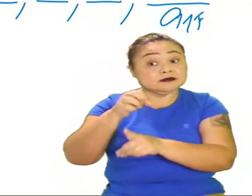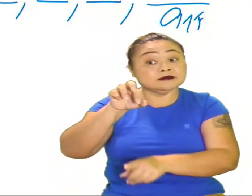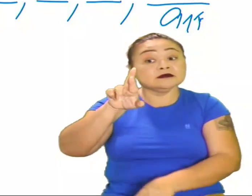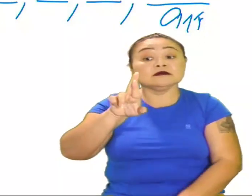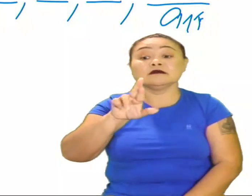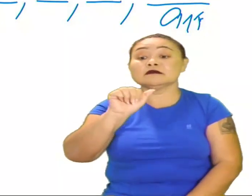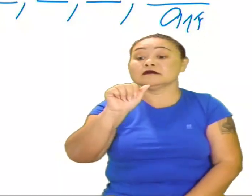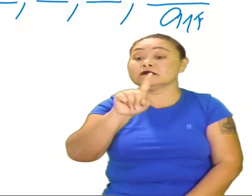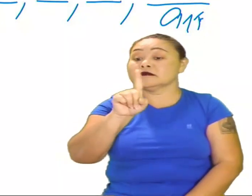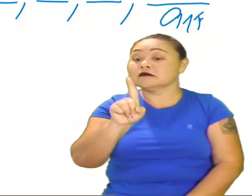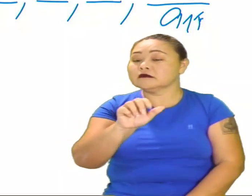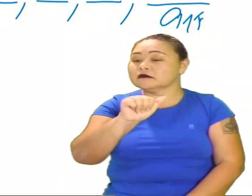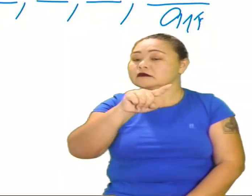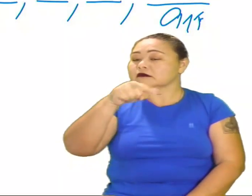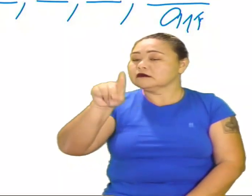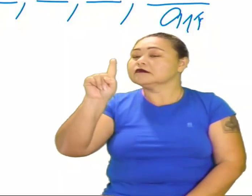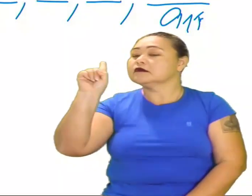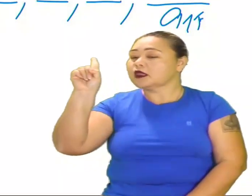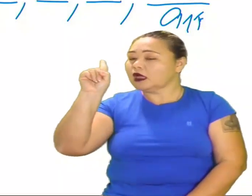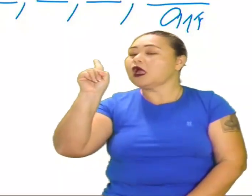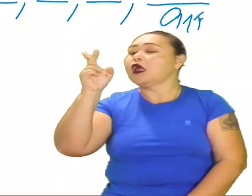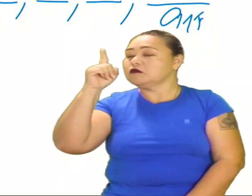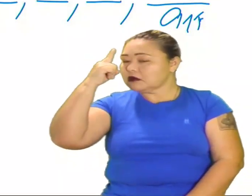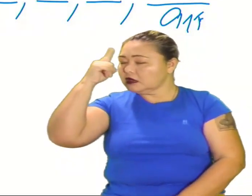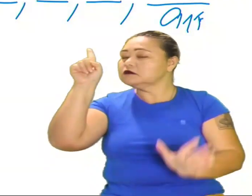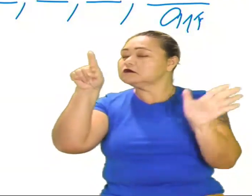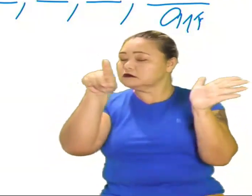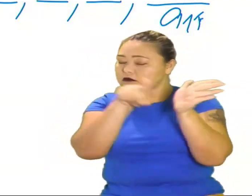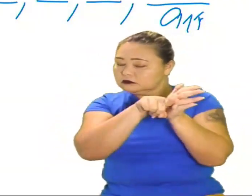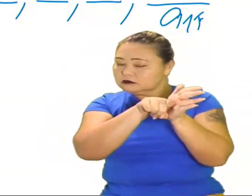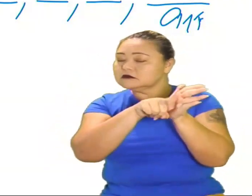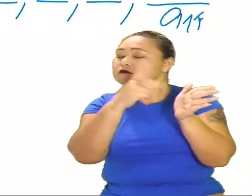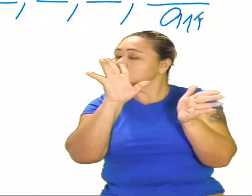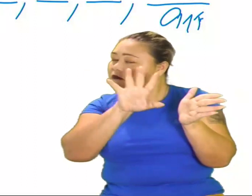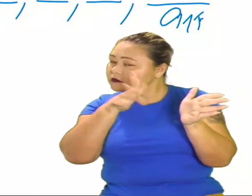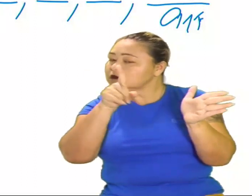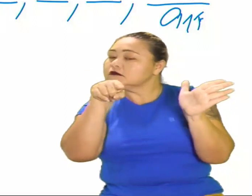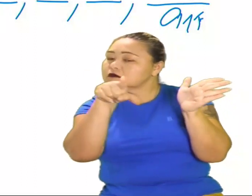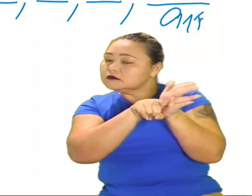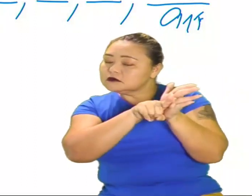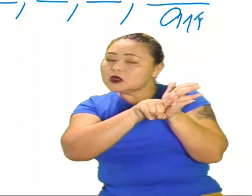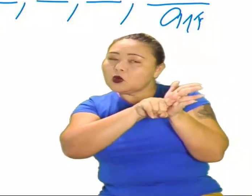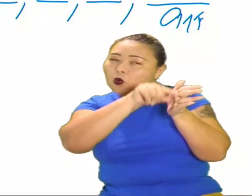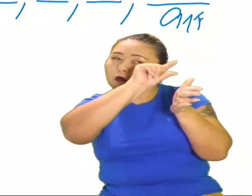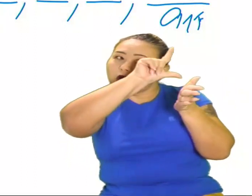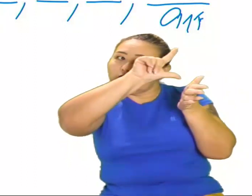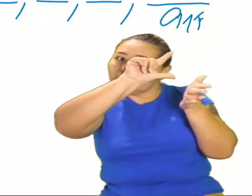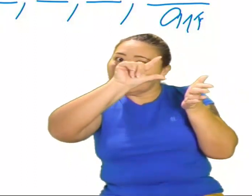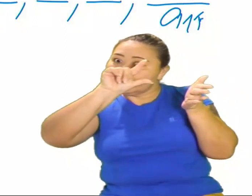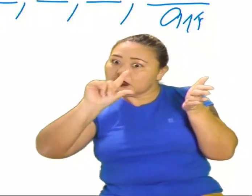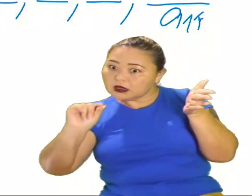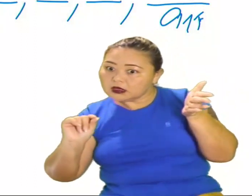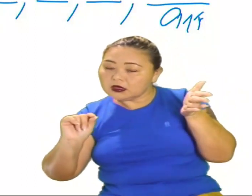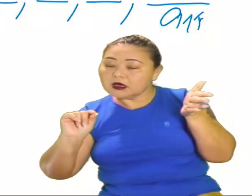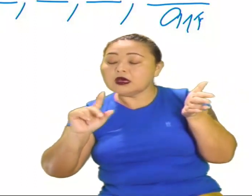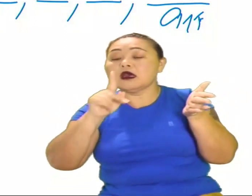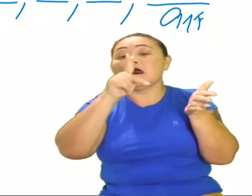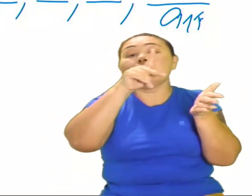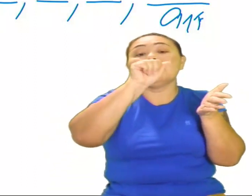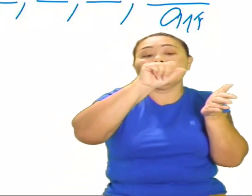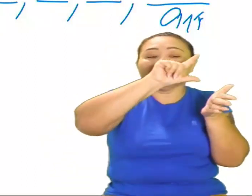né? Eu tô com a impressão que essa razão é negativa, não é? Quase porque certeza. Começou maior e termina menor, né? Ela é uma